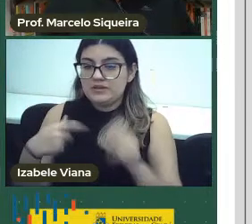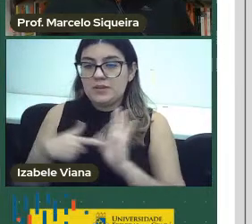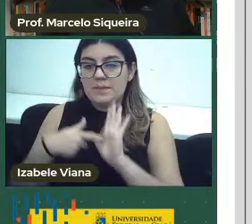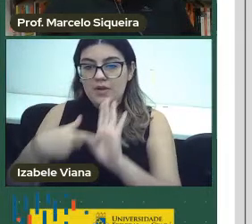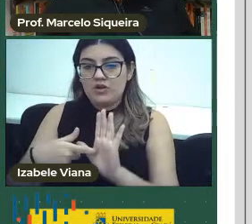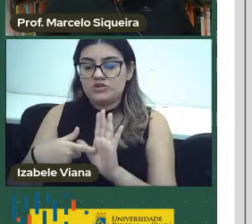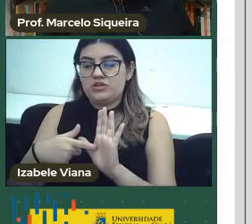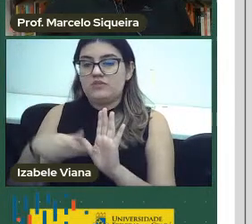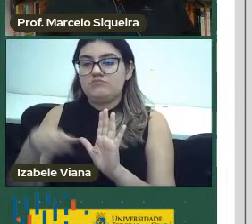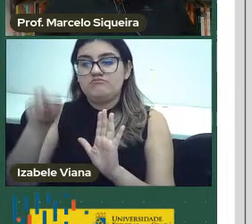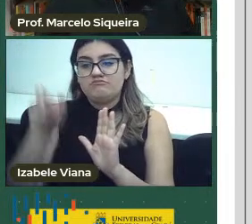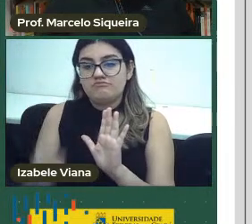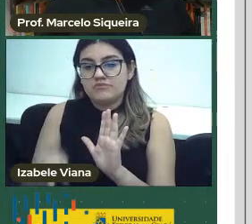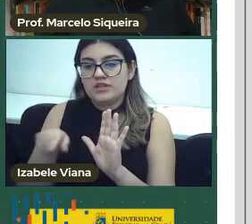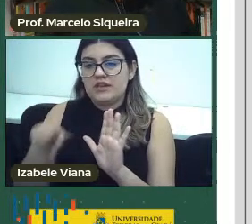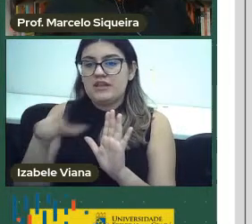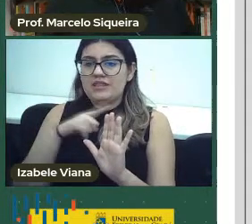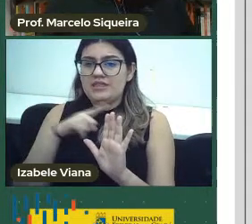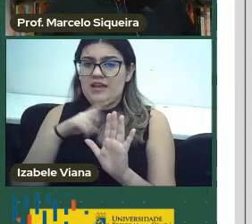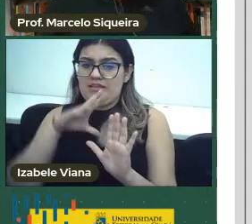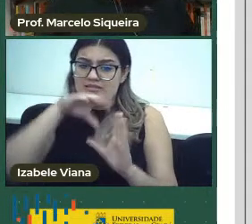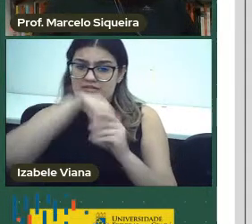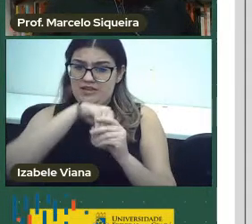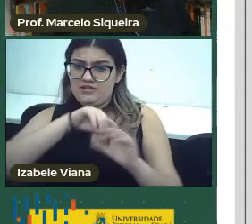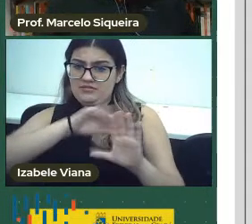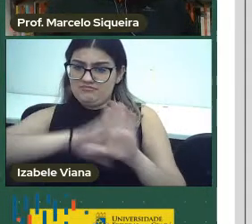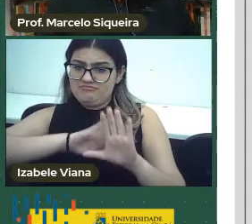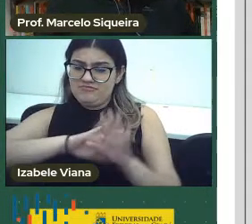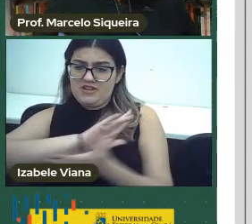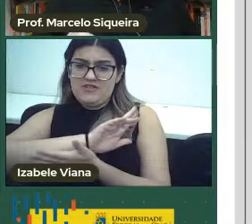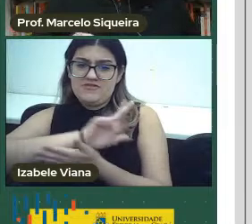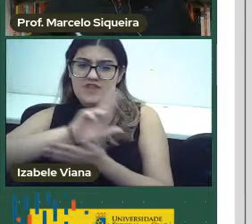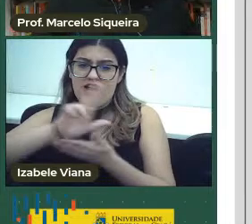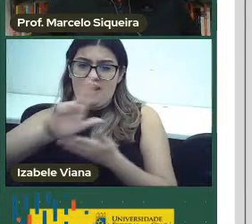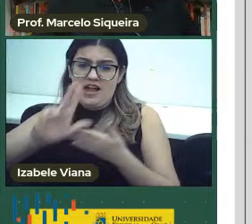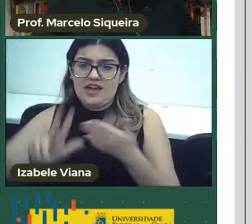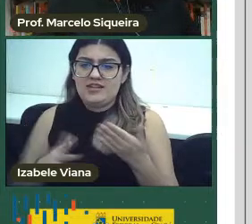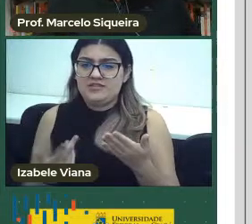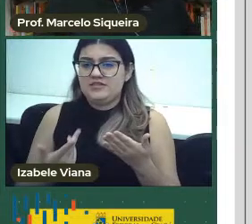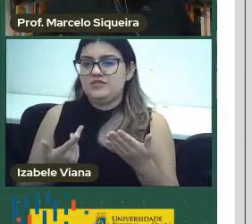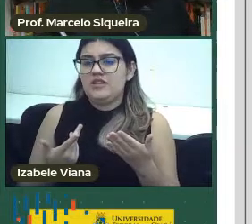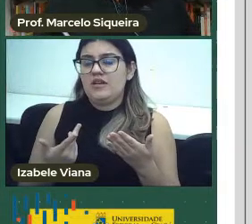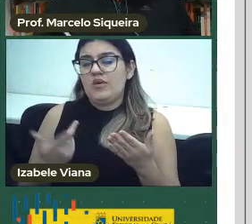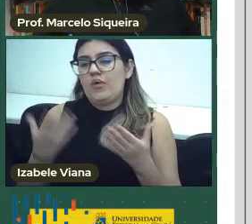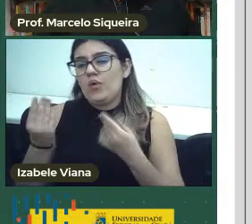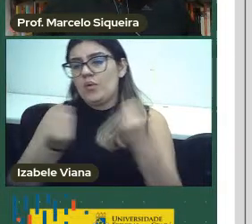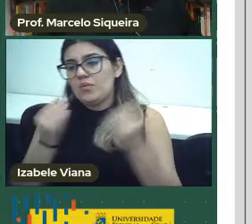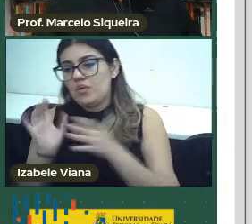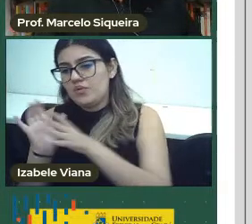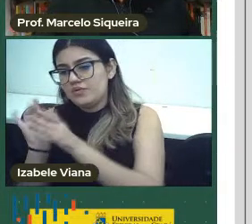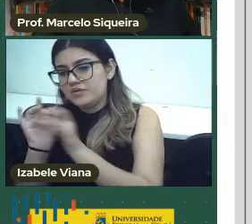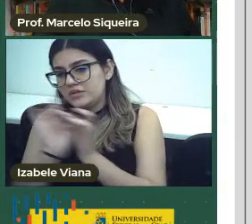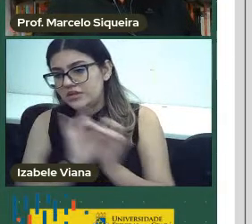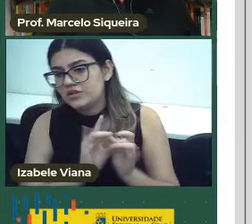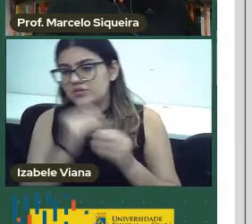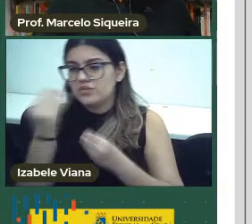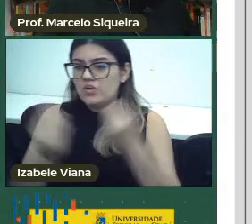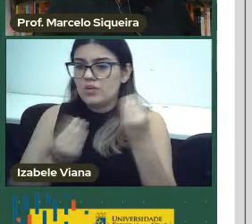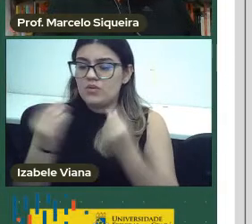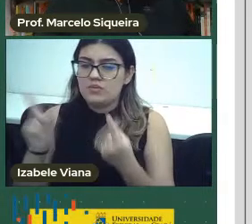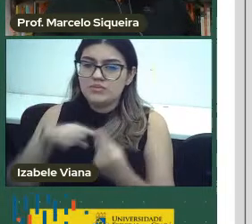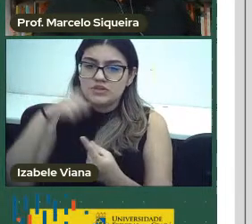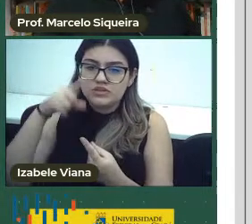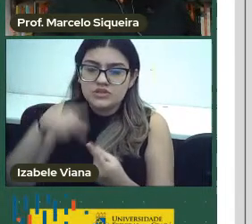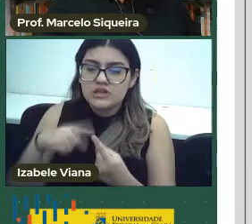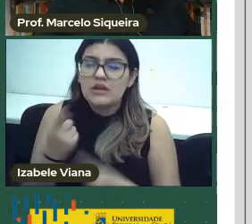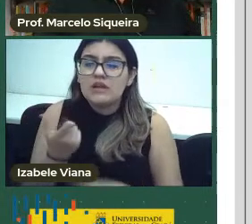múltiplas dimensões, suas dinâmicas multiníveis, seus contextos, suas intenções, né? Quem foi que tirou a